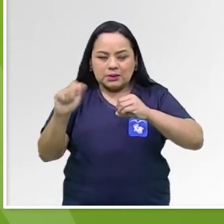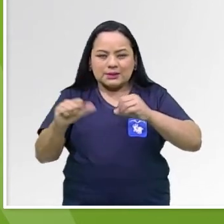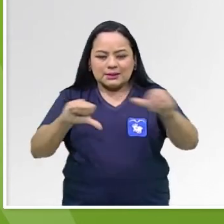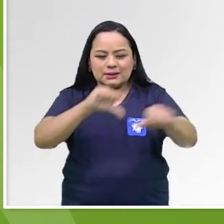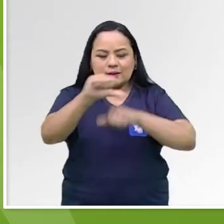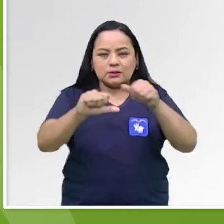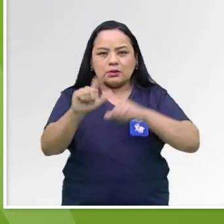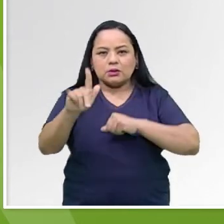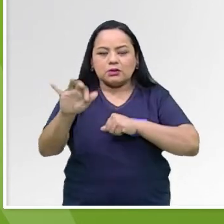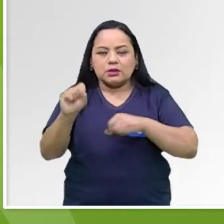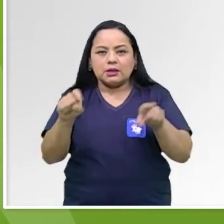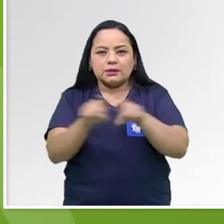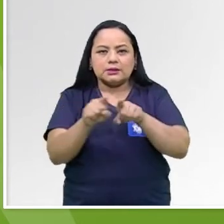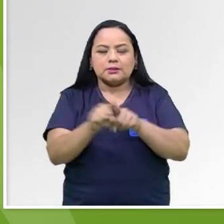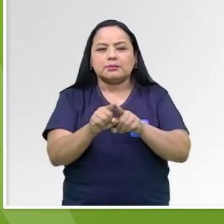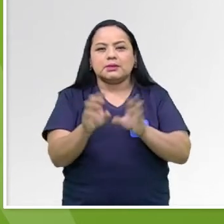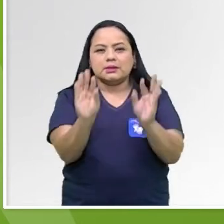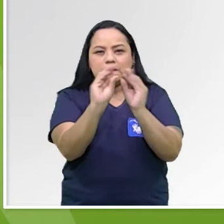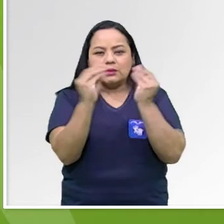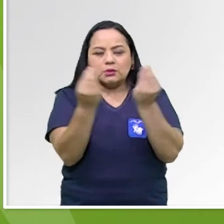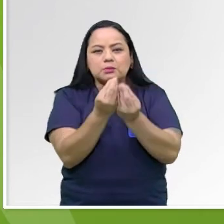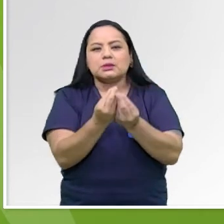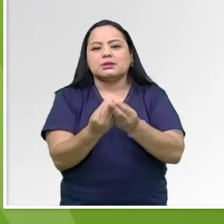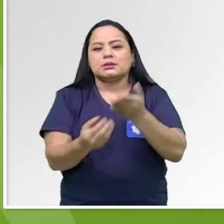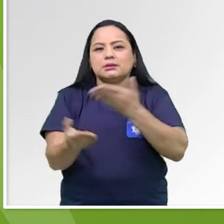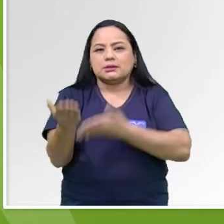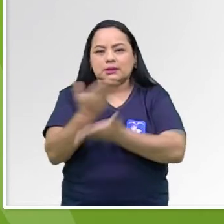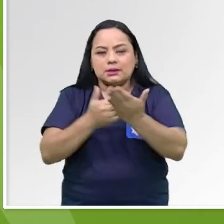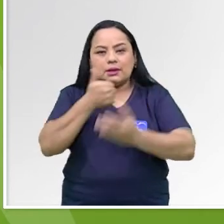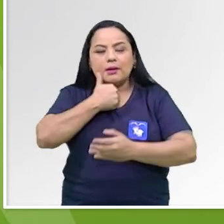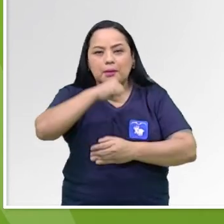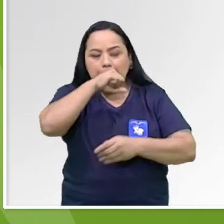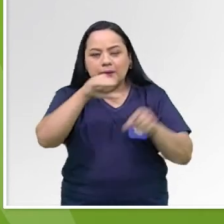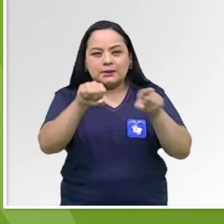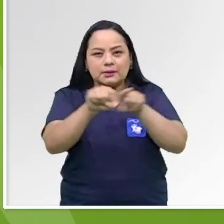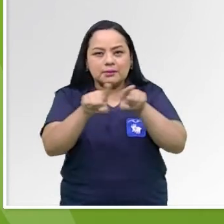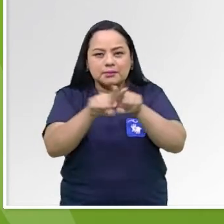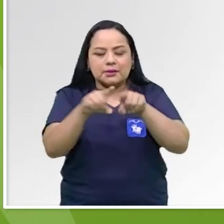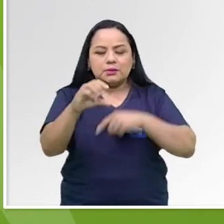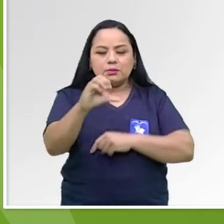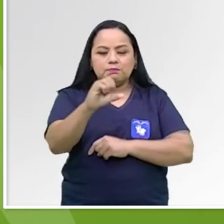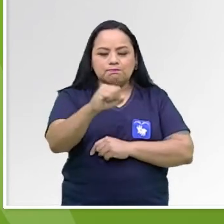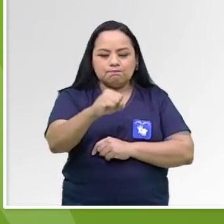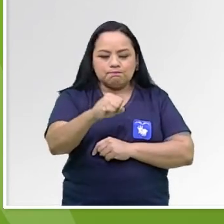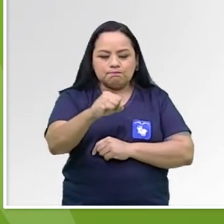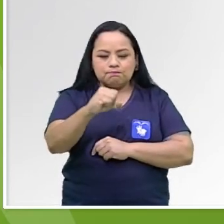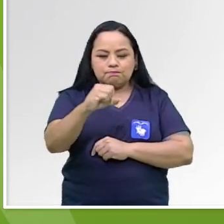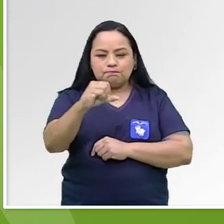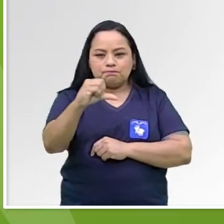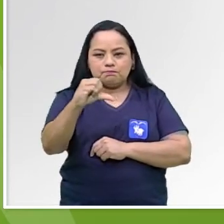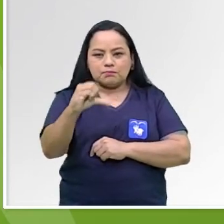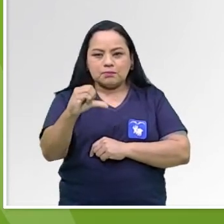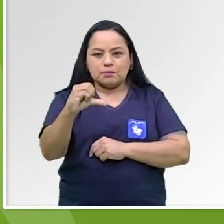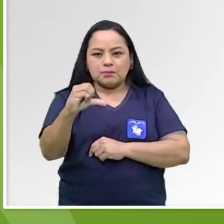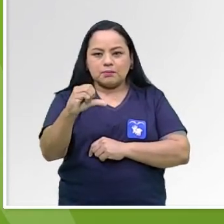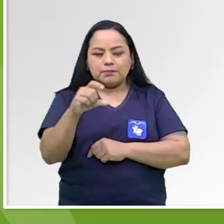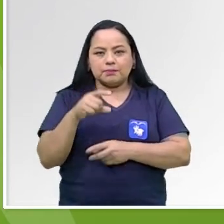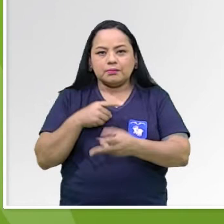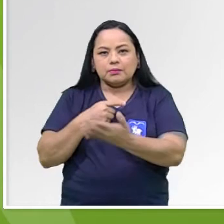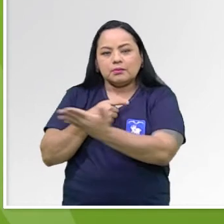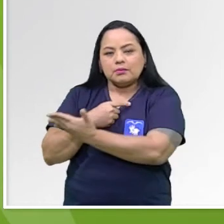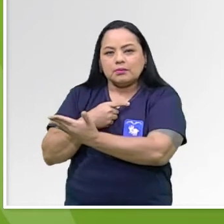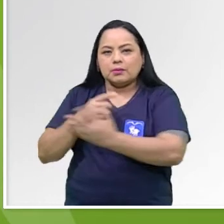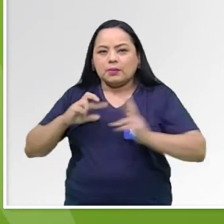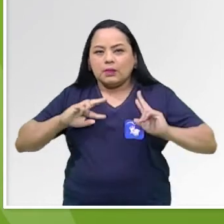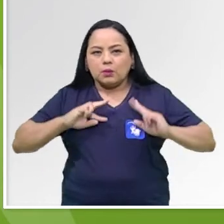gases e nutrientes entre a mãe e o embrião. E aí a gente vê um bebê, né, um ser humano,